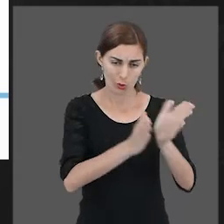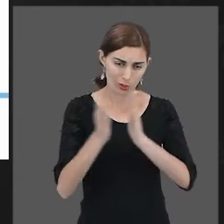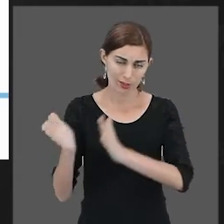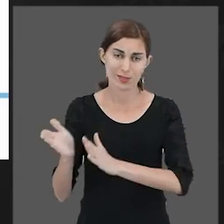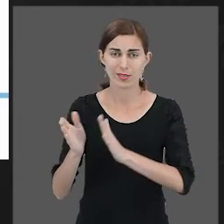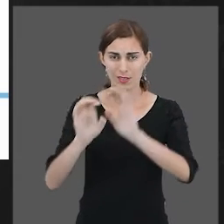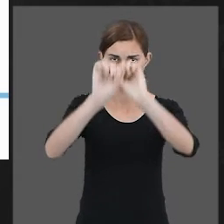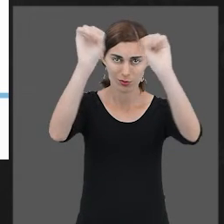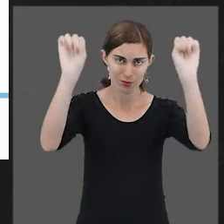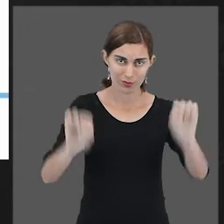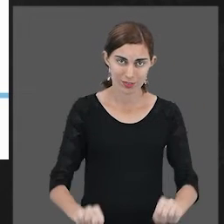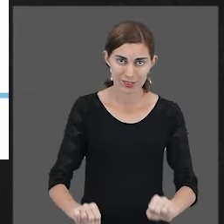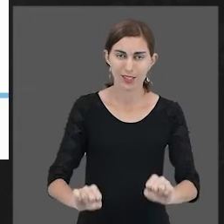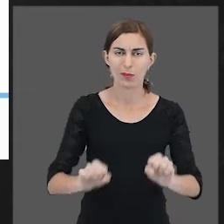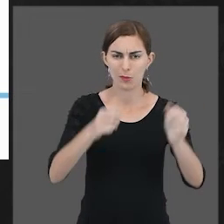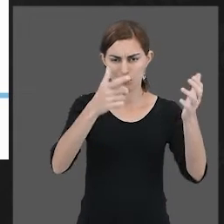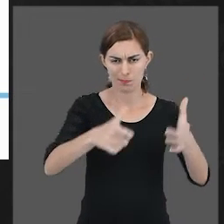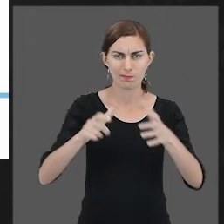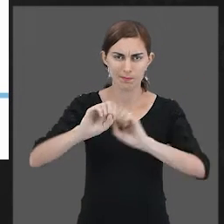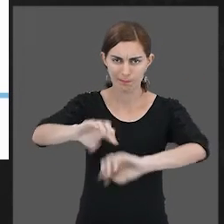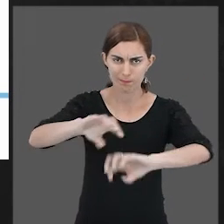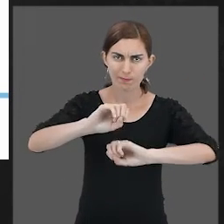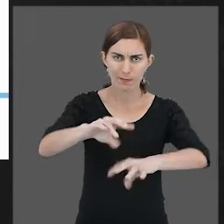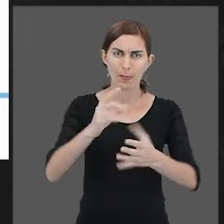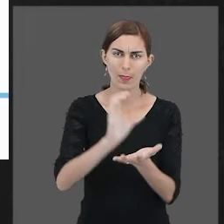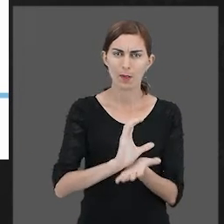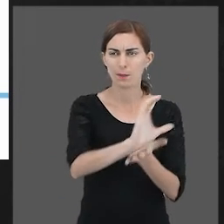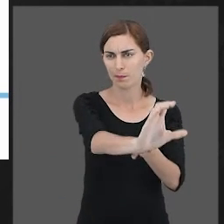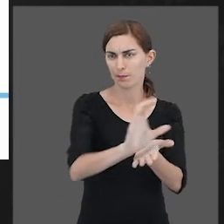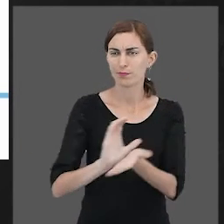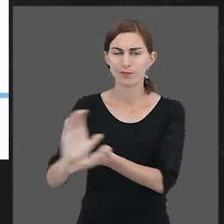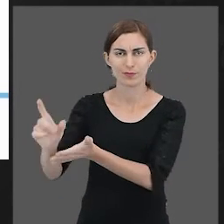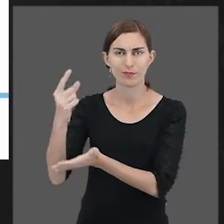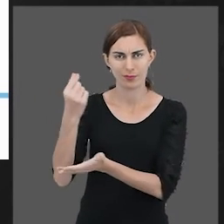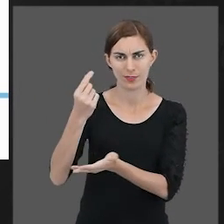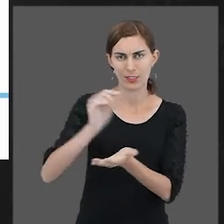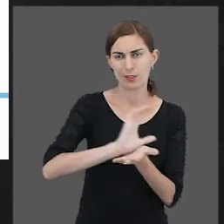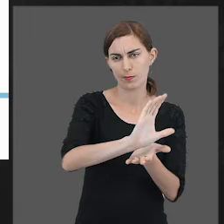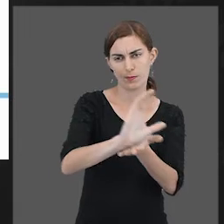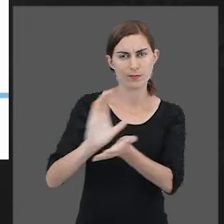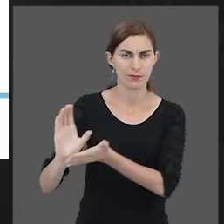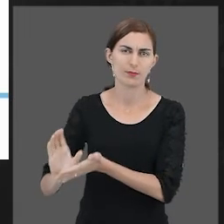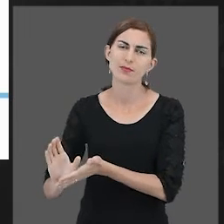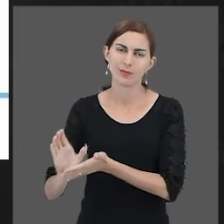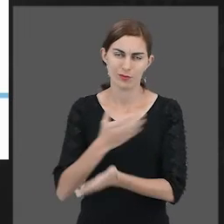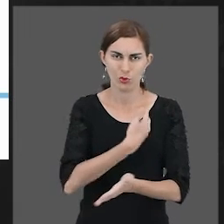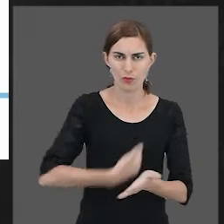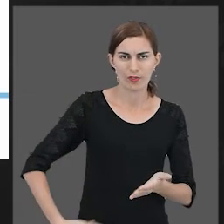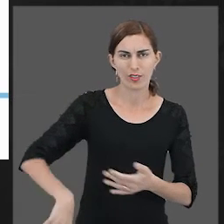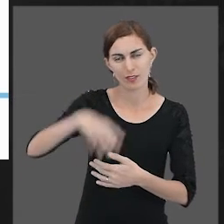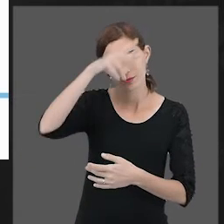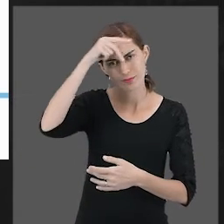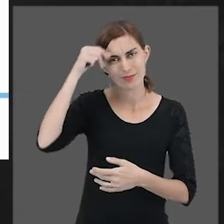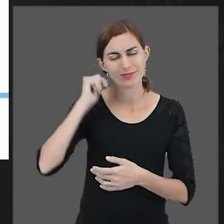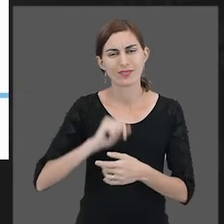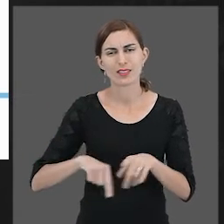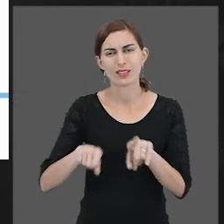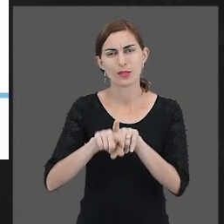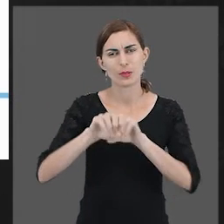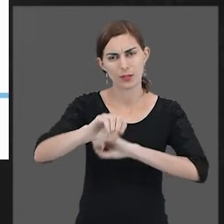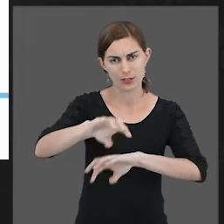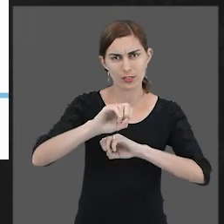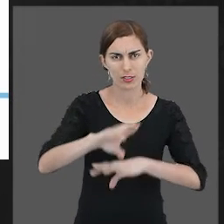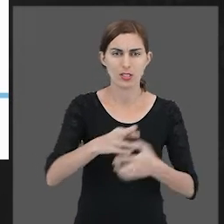Federal de Ensino e o dos territórios, financiará as instituições de ensino públicas federais e exercerá, em matéria